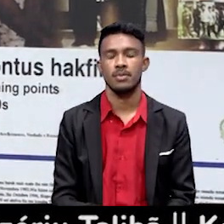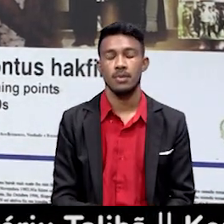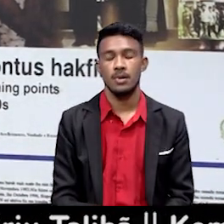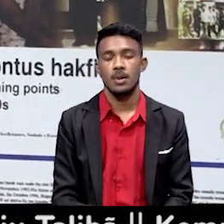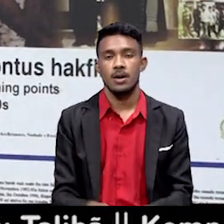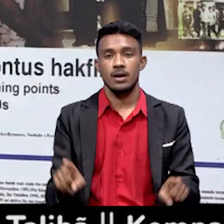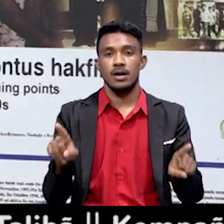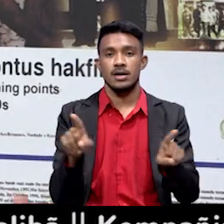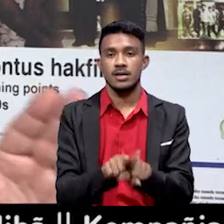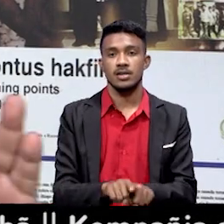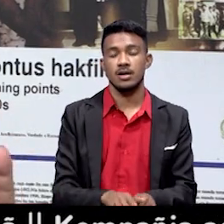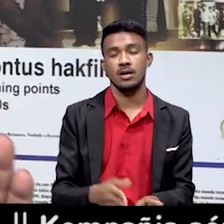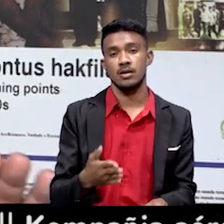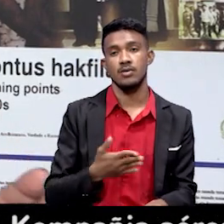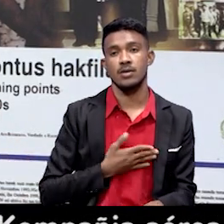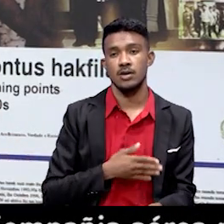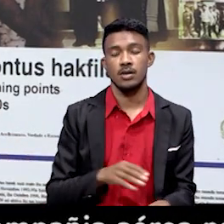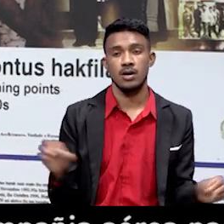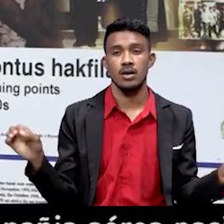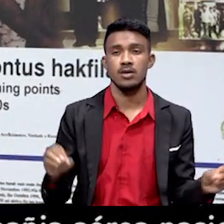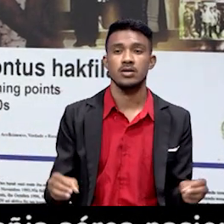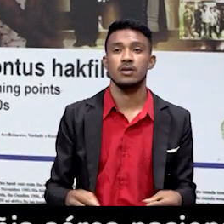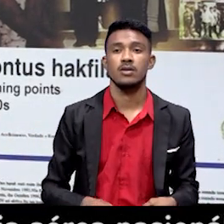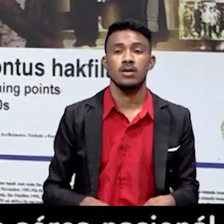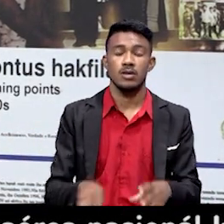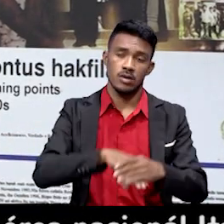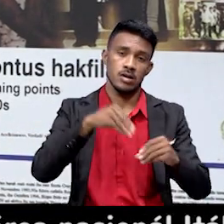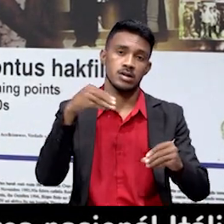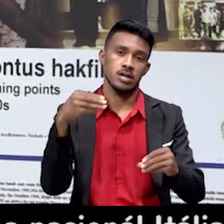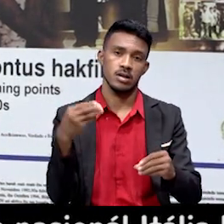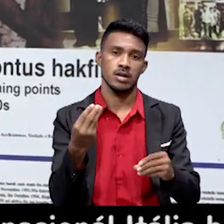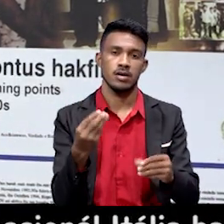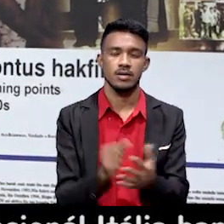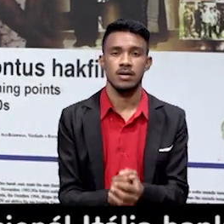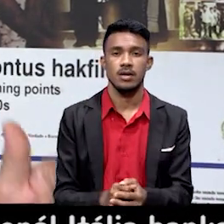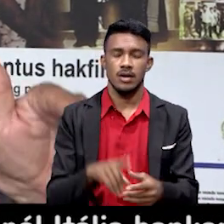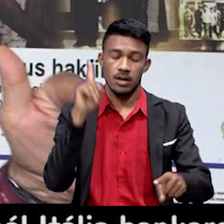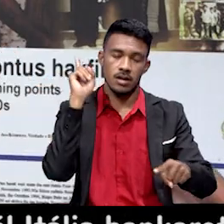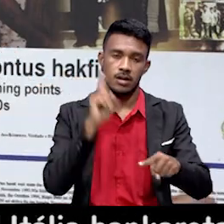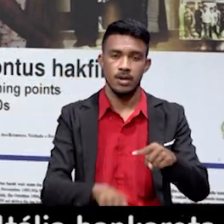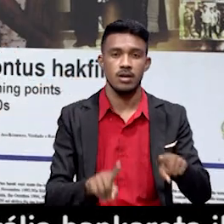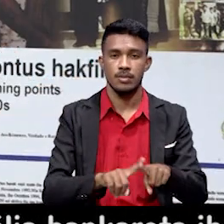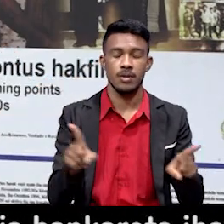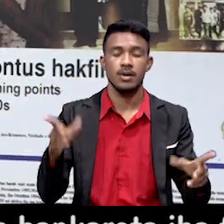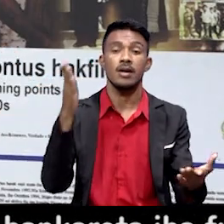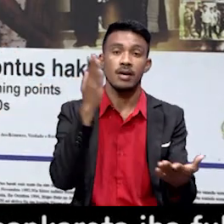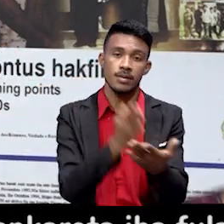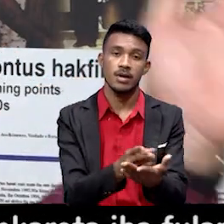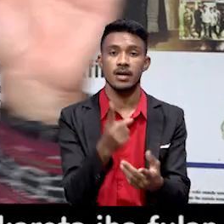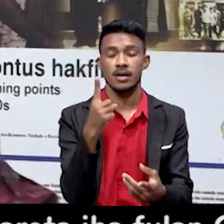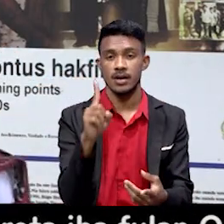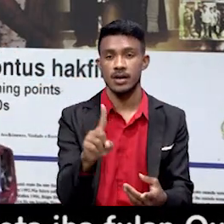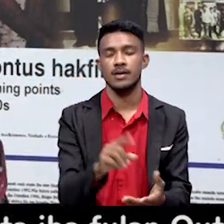Portanto, a União não é melhor, até o site, né, lá dia, mas é travão ainda. A partir de